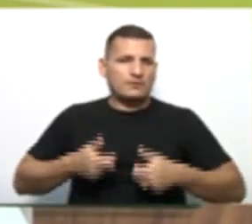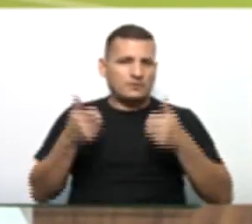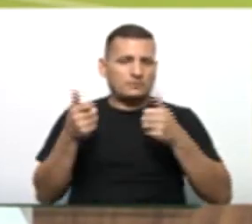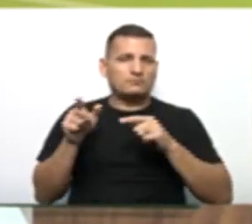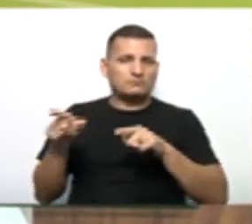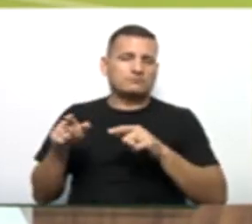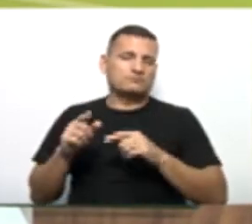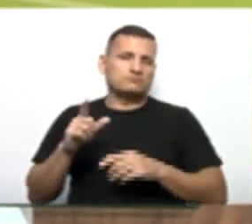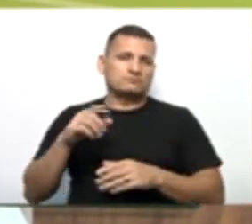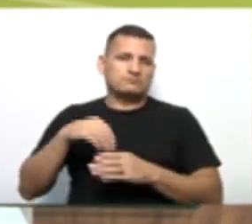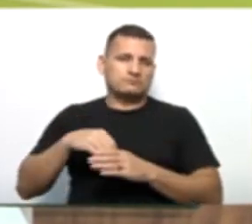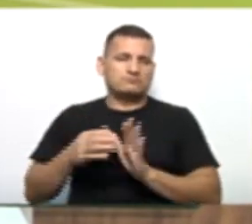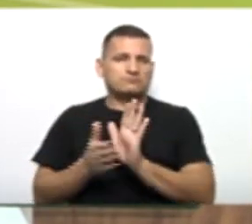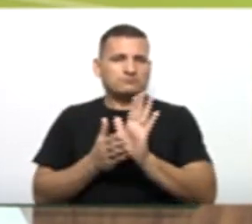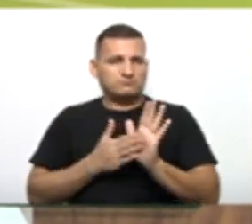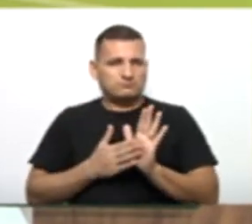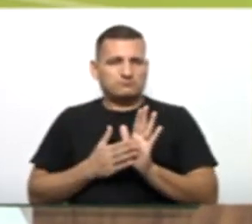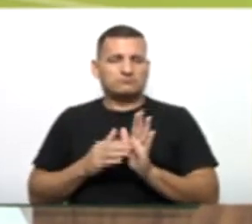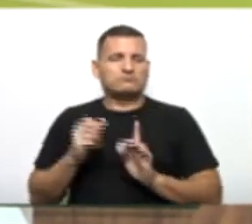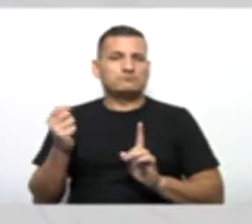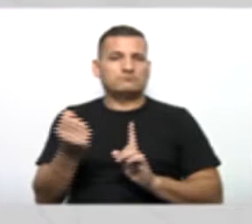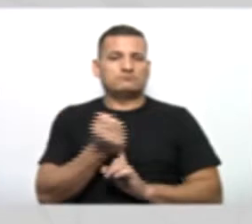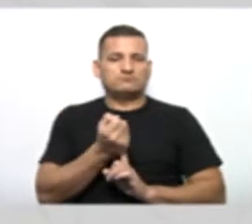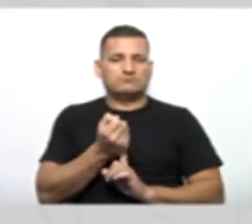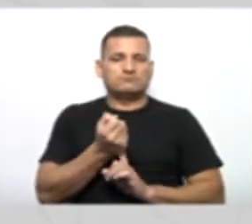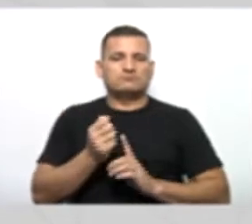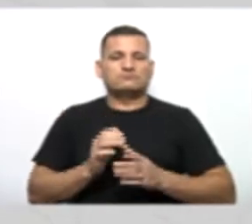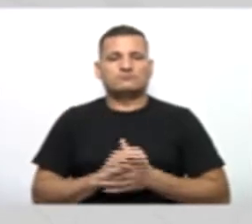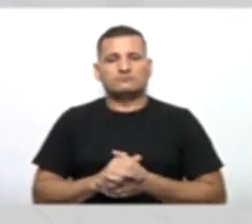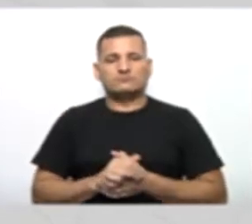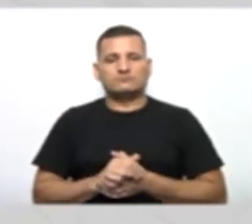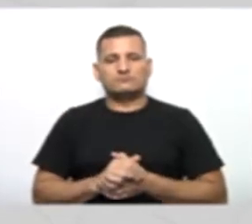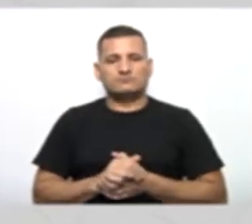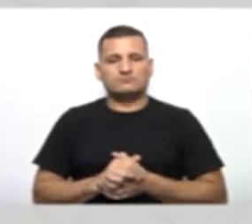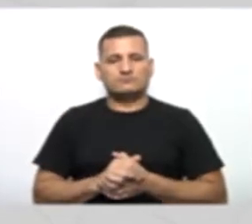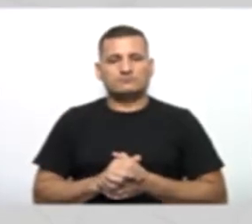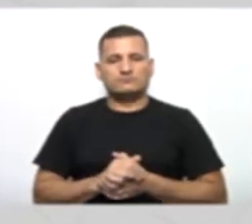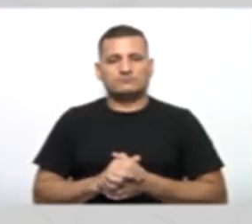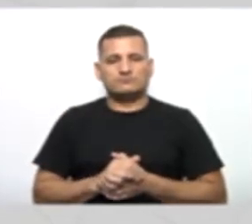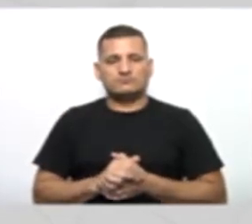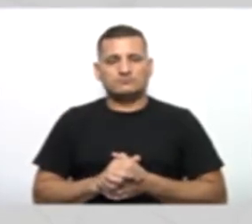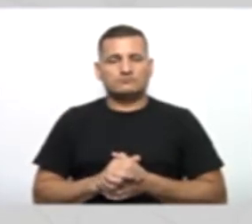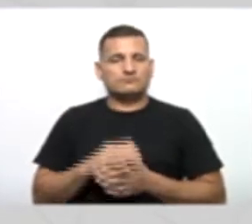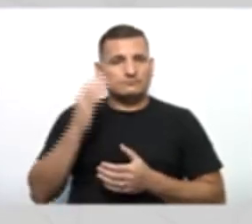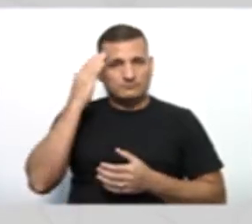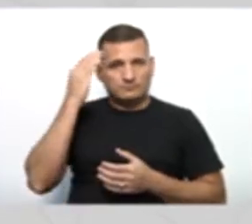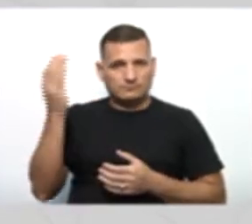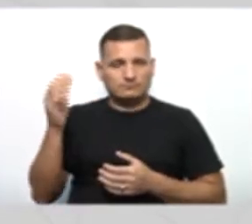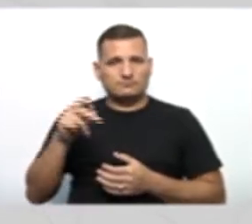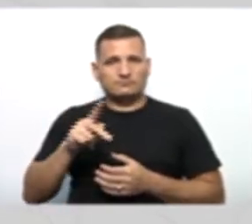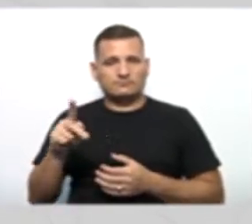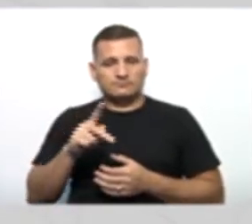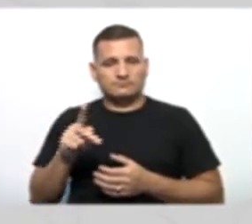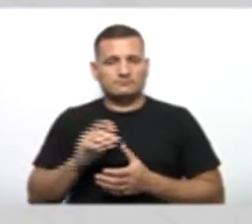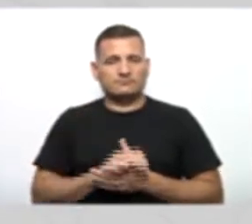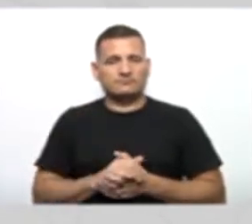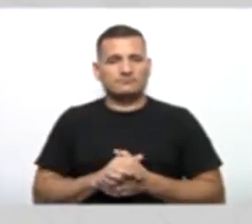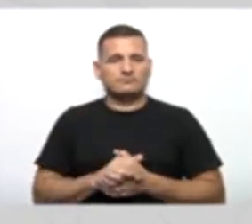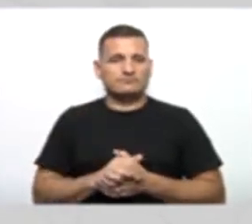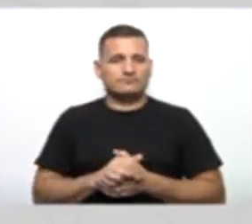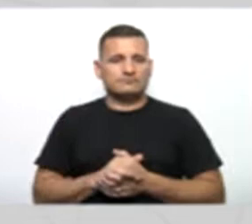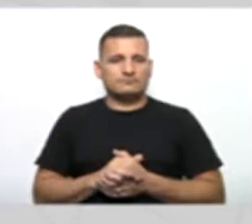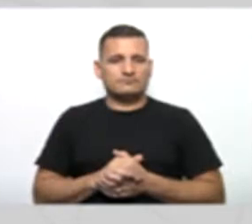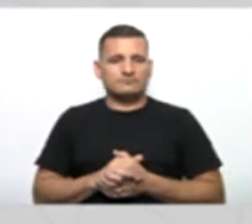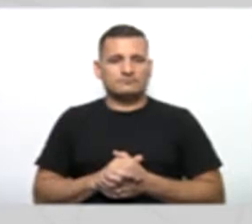que ele pode propor para a sociedade muito bem professor wesley muito obrigado mais uma vez